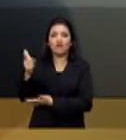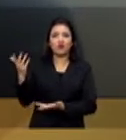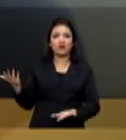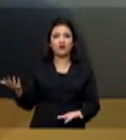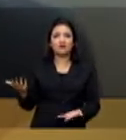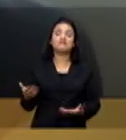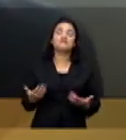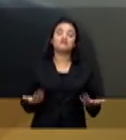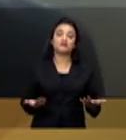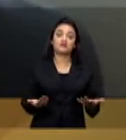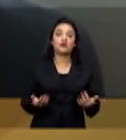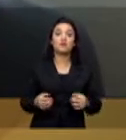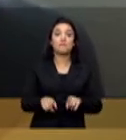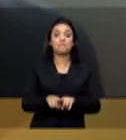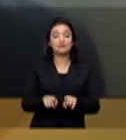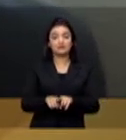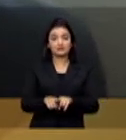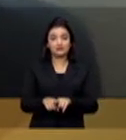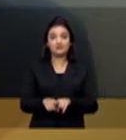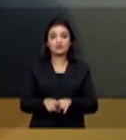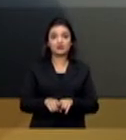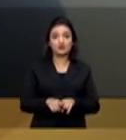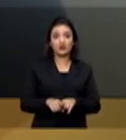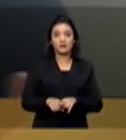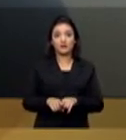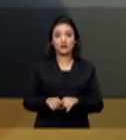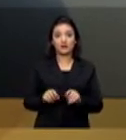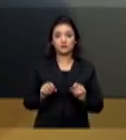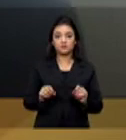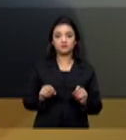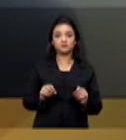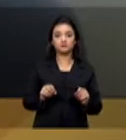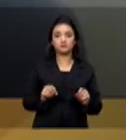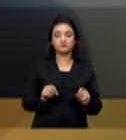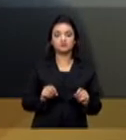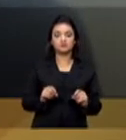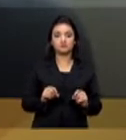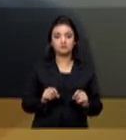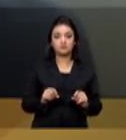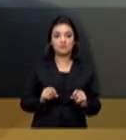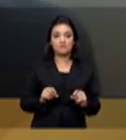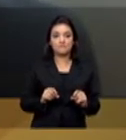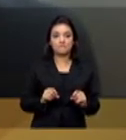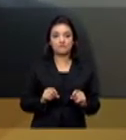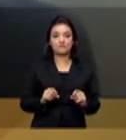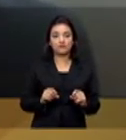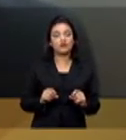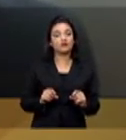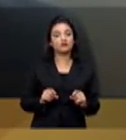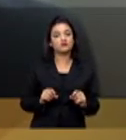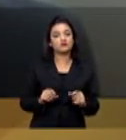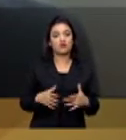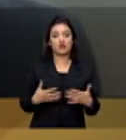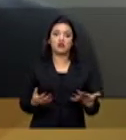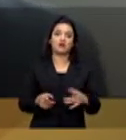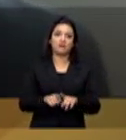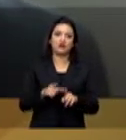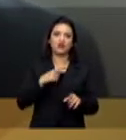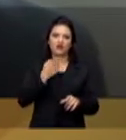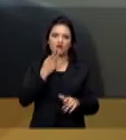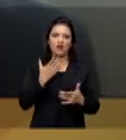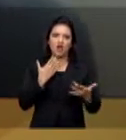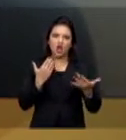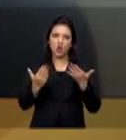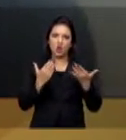essa desproporcionalidade. E aqui não poderíamos deixar de estabelecer a comparação com o tráfico de drogas, que também